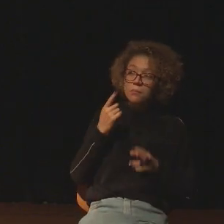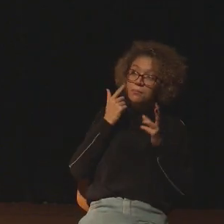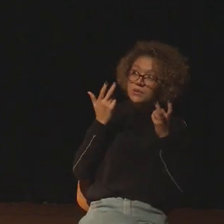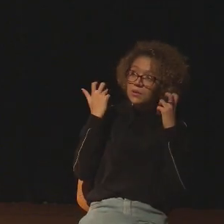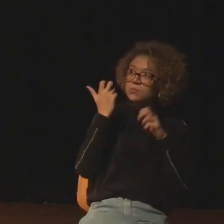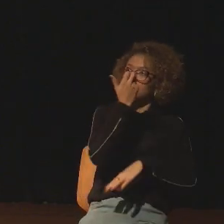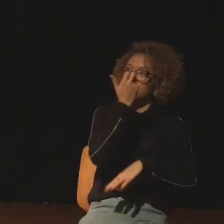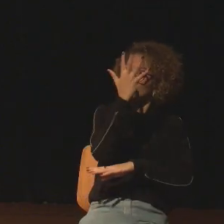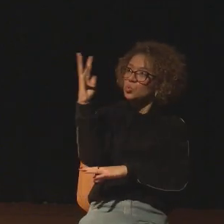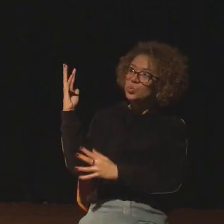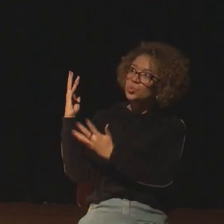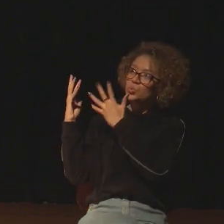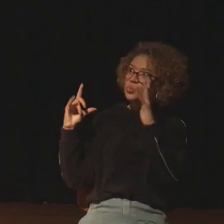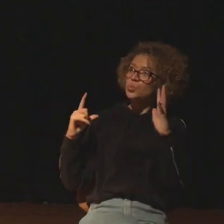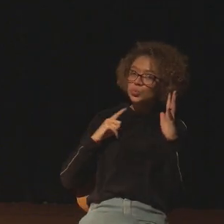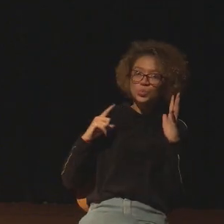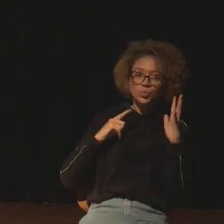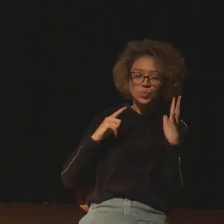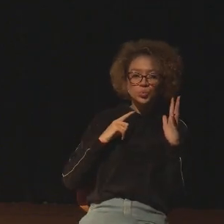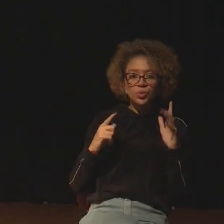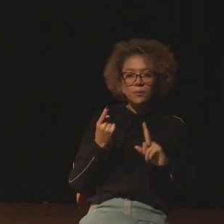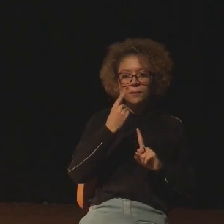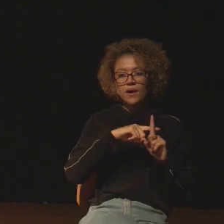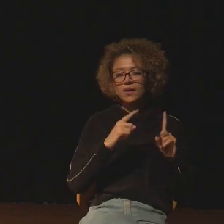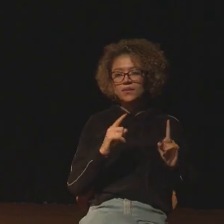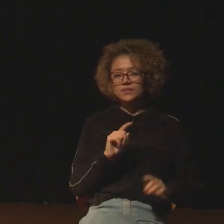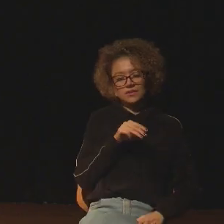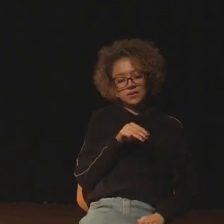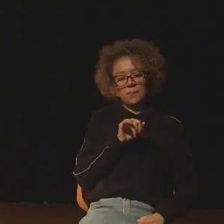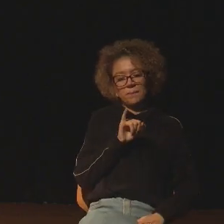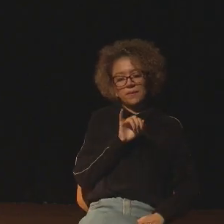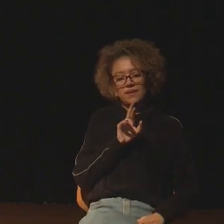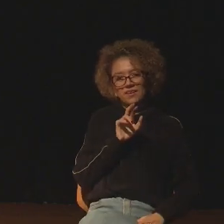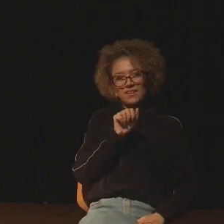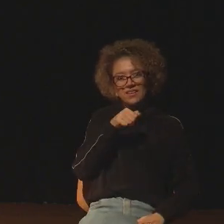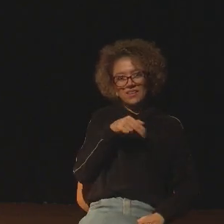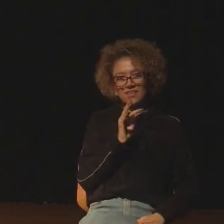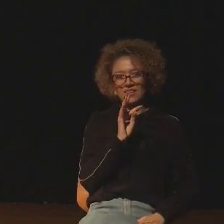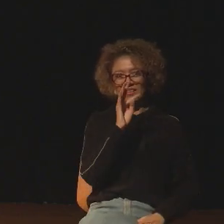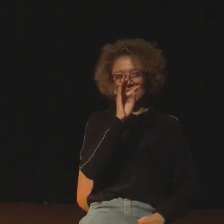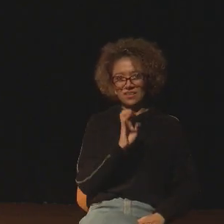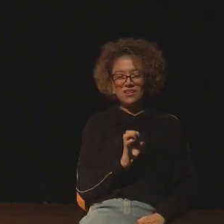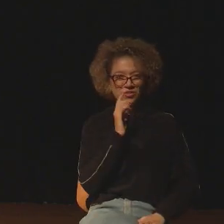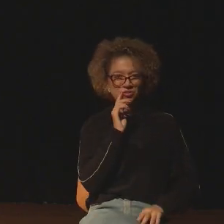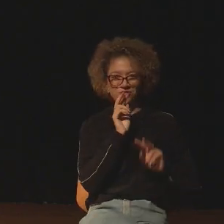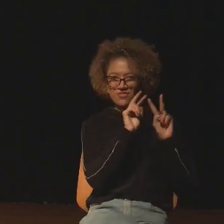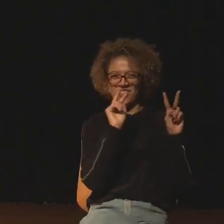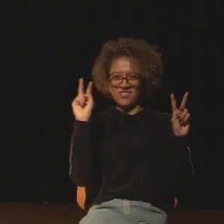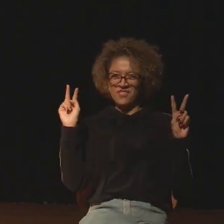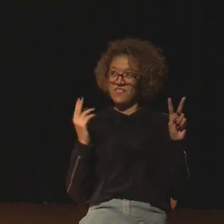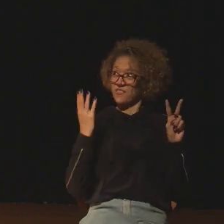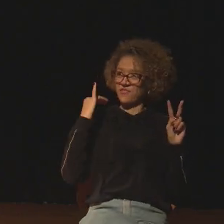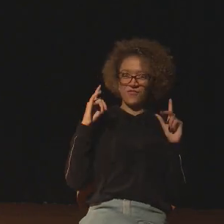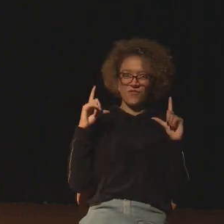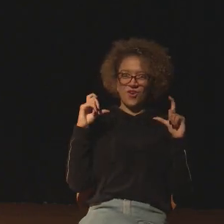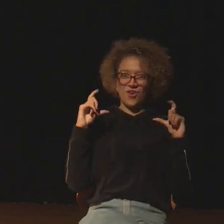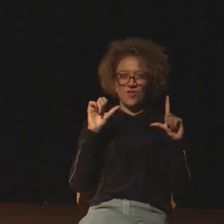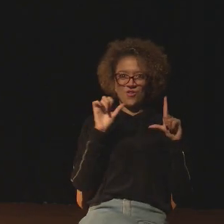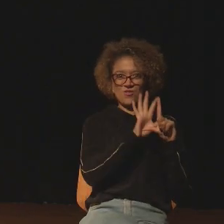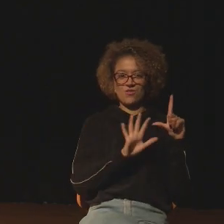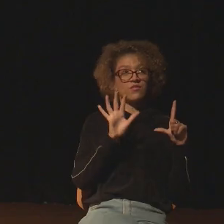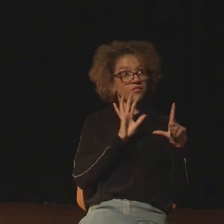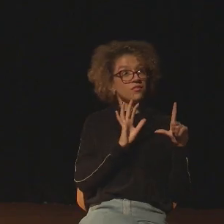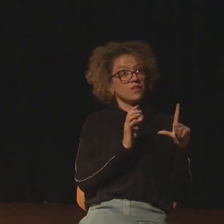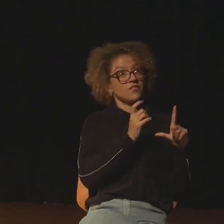região aqui, que é do Mirante, a Praça Rodrigo Lefebvre, ela já começa, quando vocês viram as fotos aéreas que foram mostradas antes, é uma massa verde